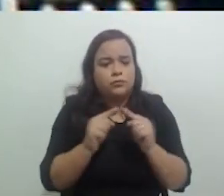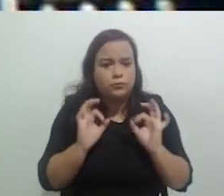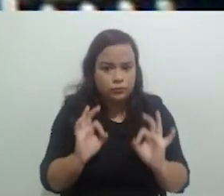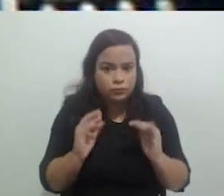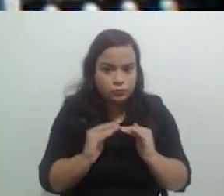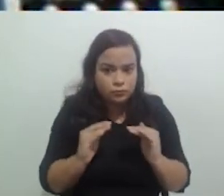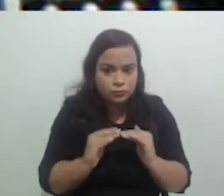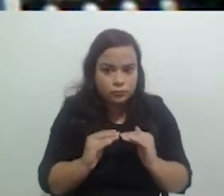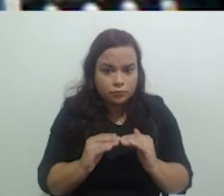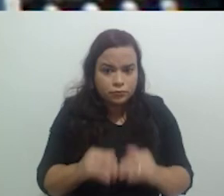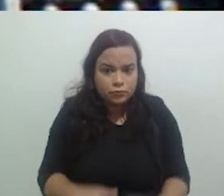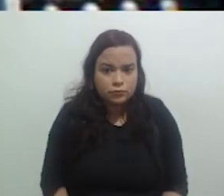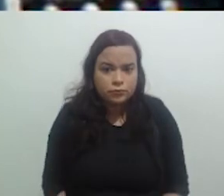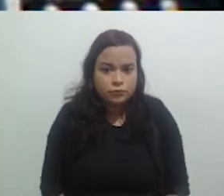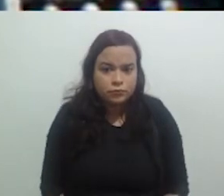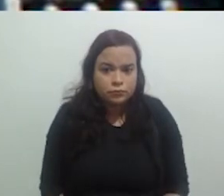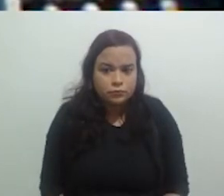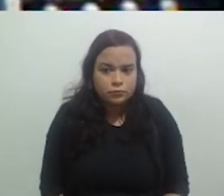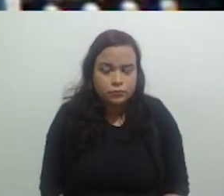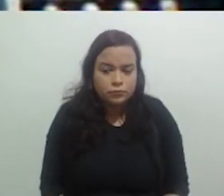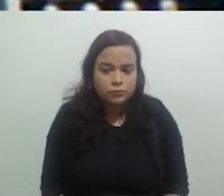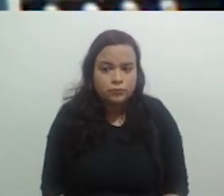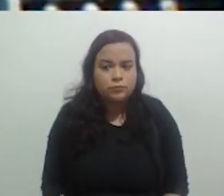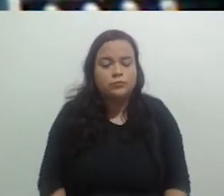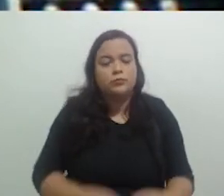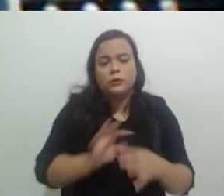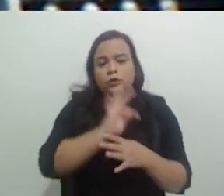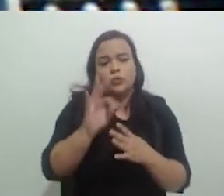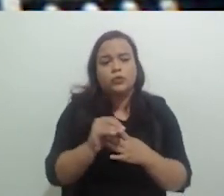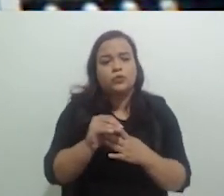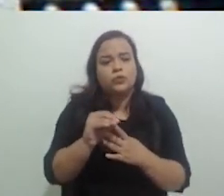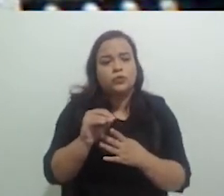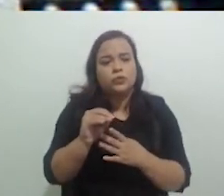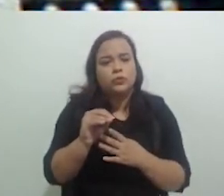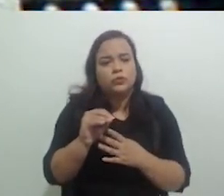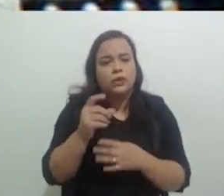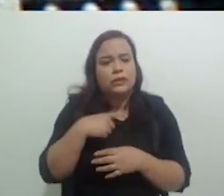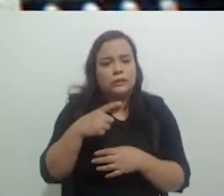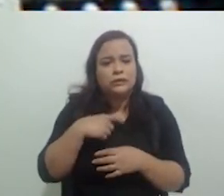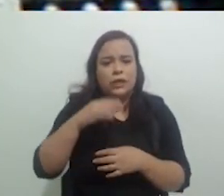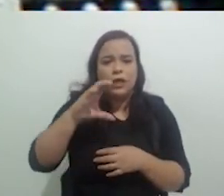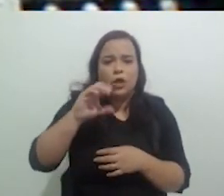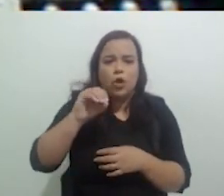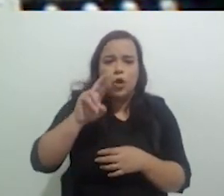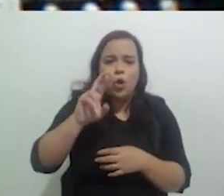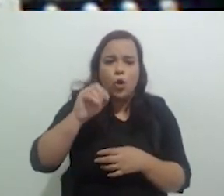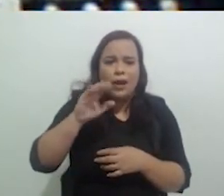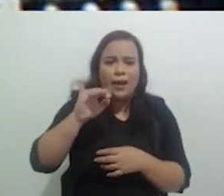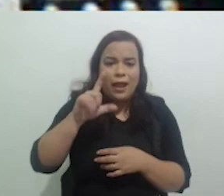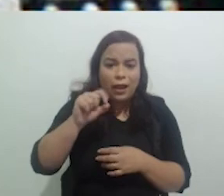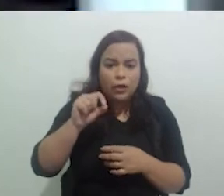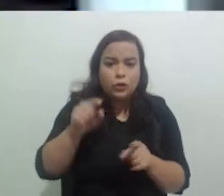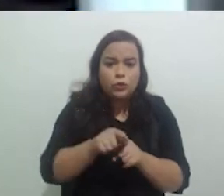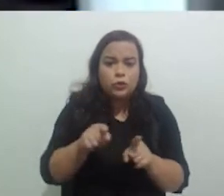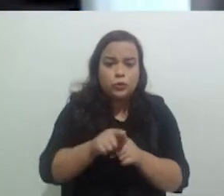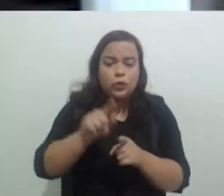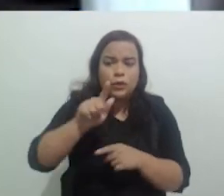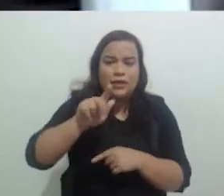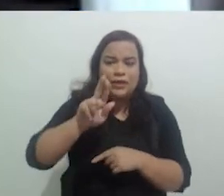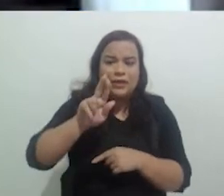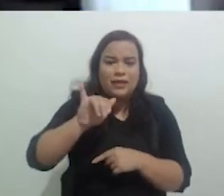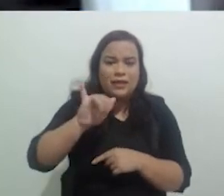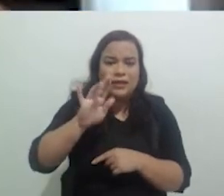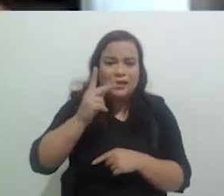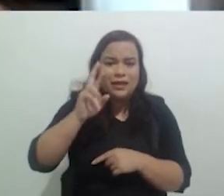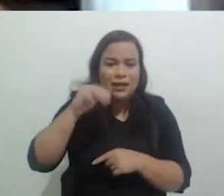Primeiro, desembargador Zanetti, Glauber... Ah, não, mas tem desembargador Cornélio e desembargador Dilermando. Não, esse é arquivamento, porque aí cada um